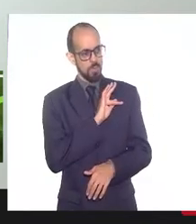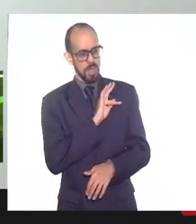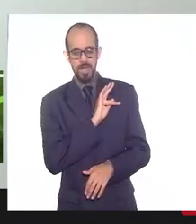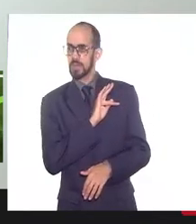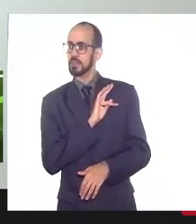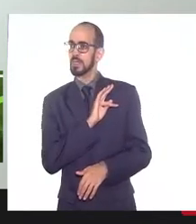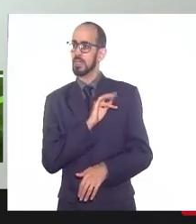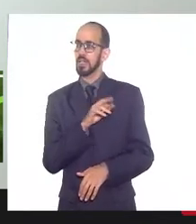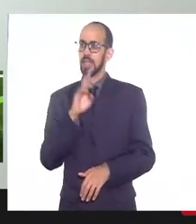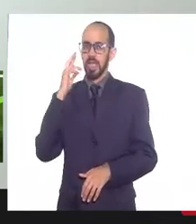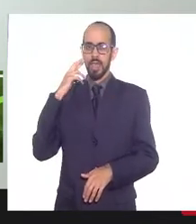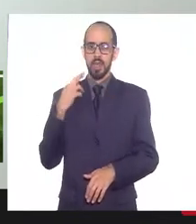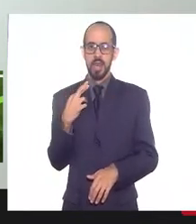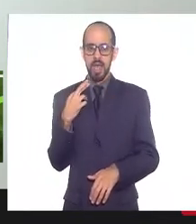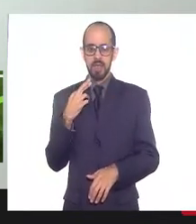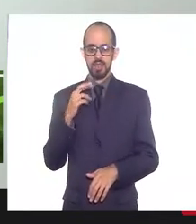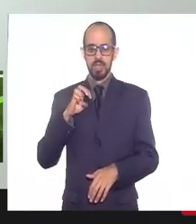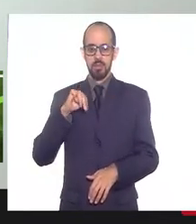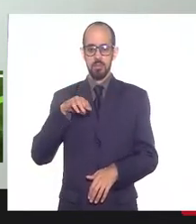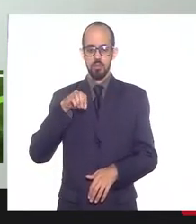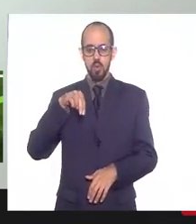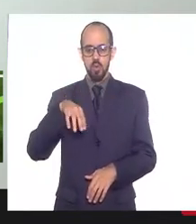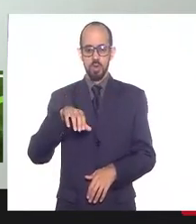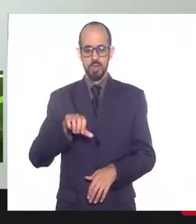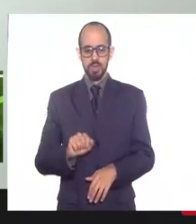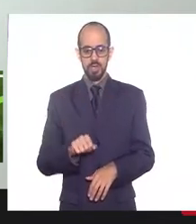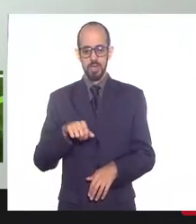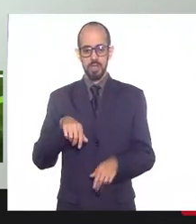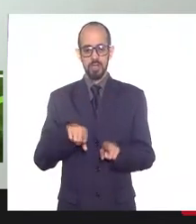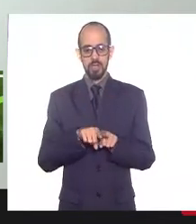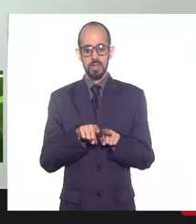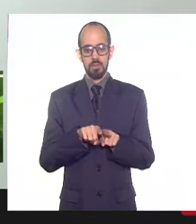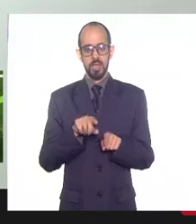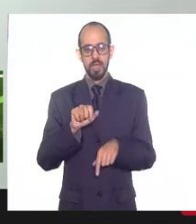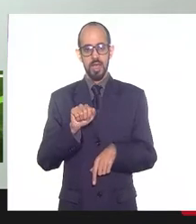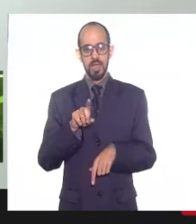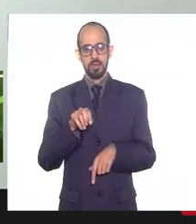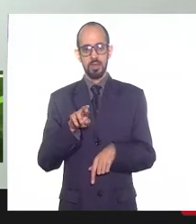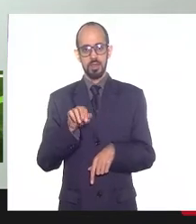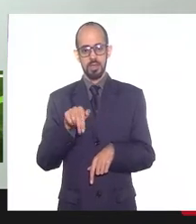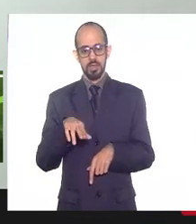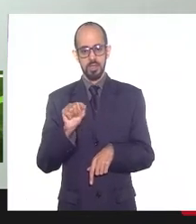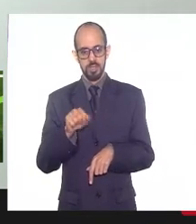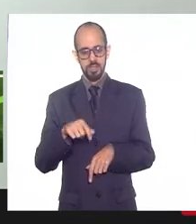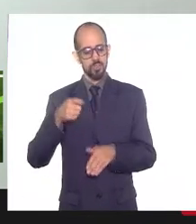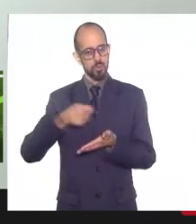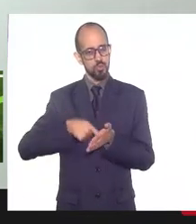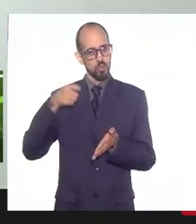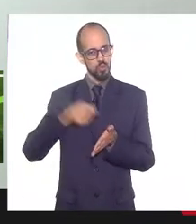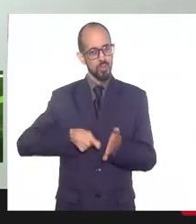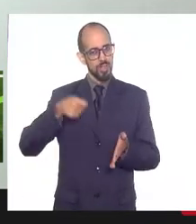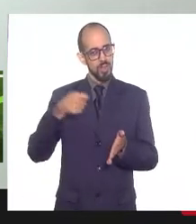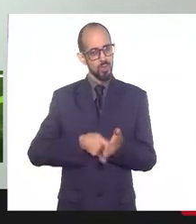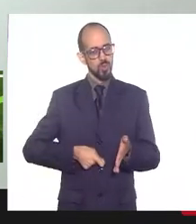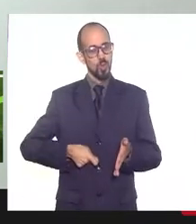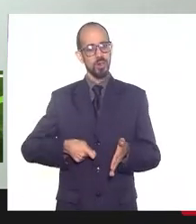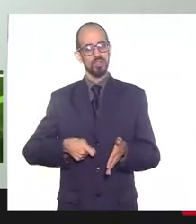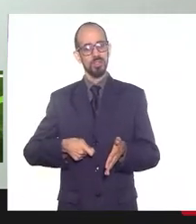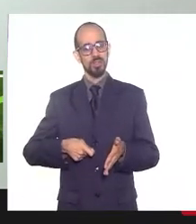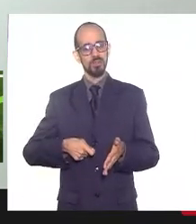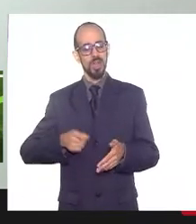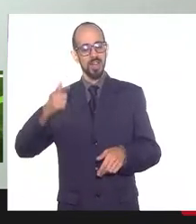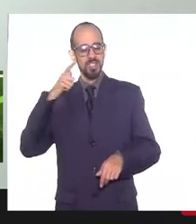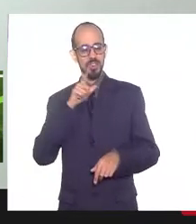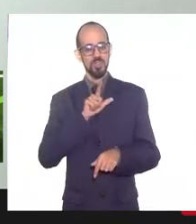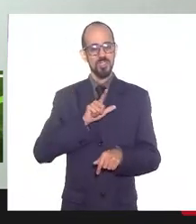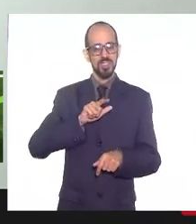Renata, Mônica, Francisco, Adriana, Baltazar, somos aguerridas na luta para que as